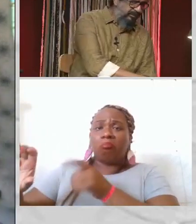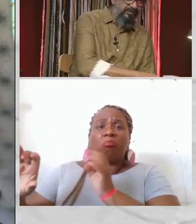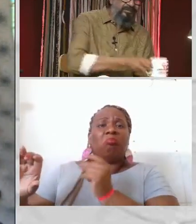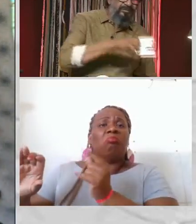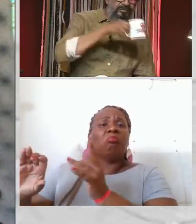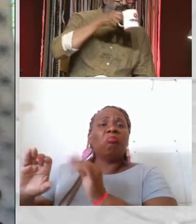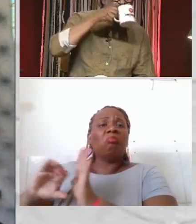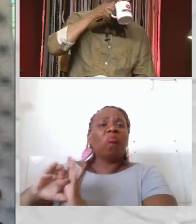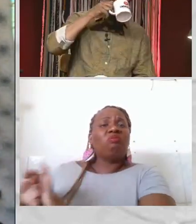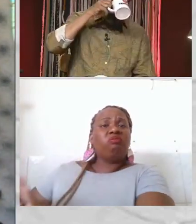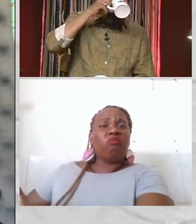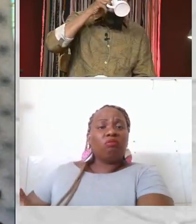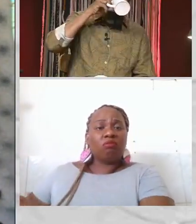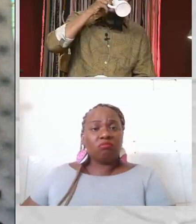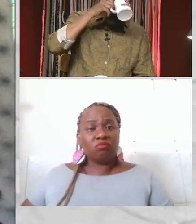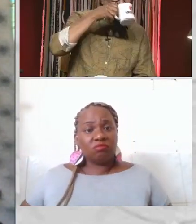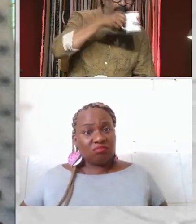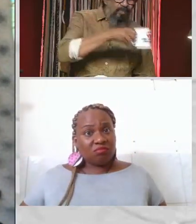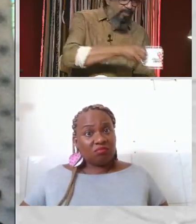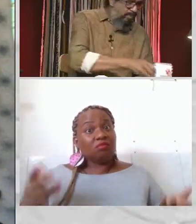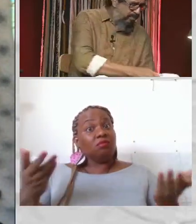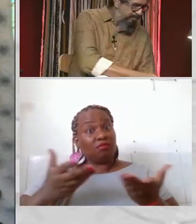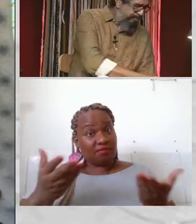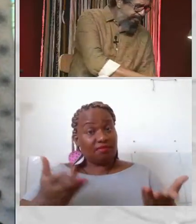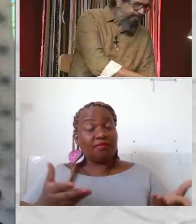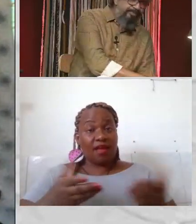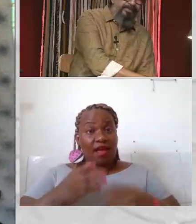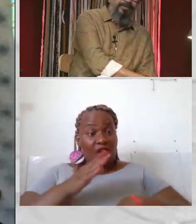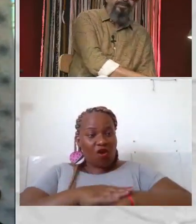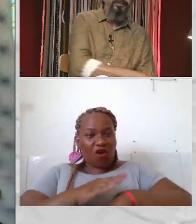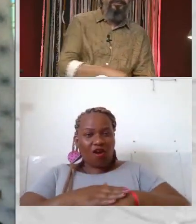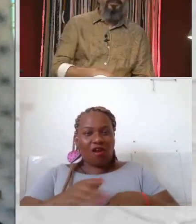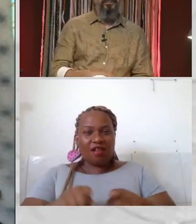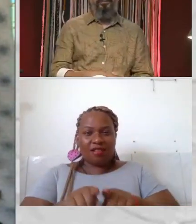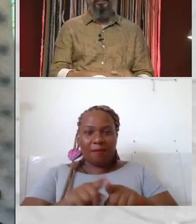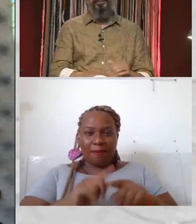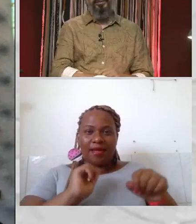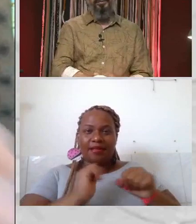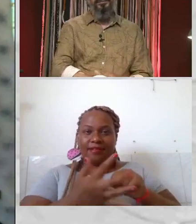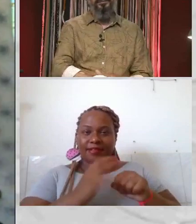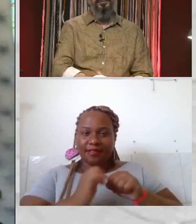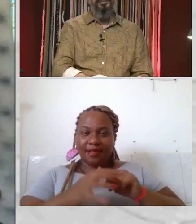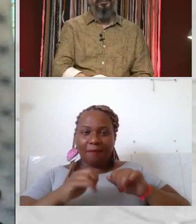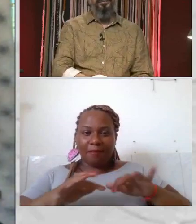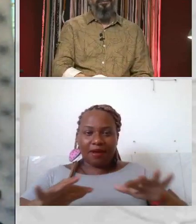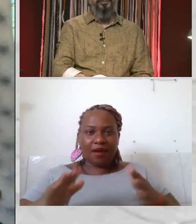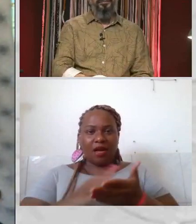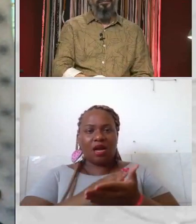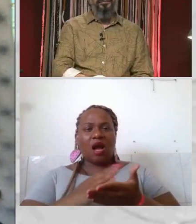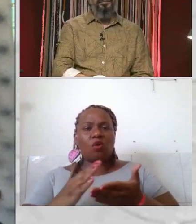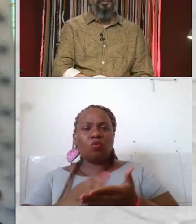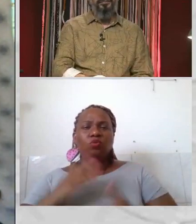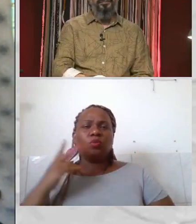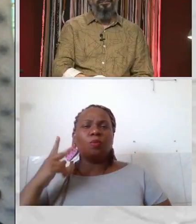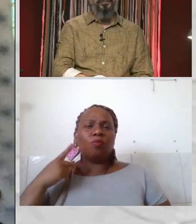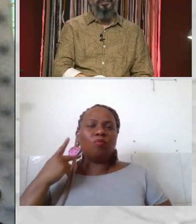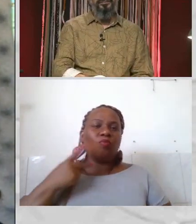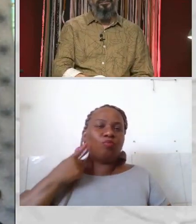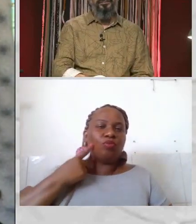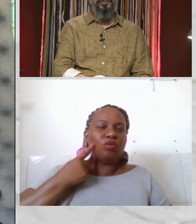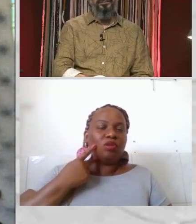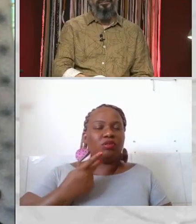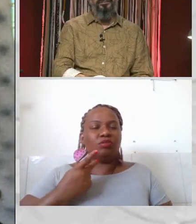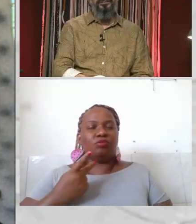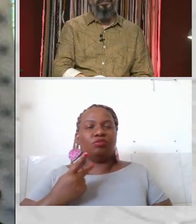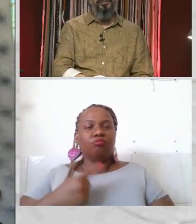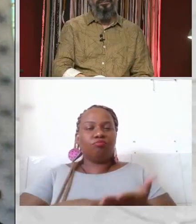Mesmo nesse momento, em que se juntaram alguns políticos para viabilizar